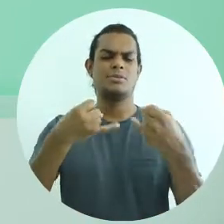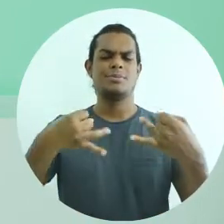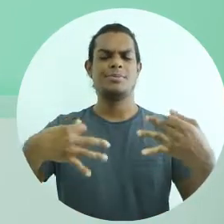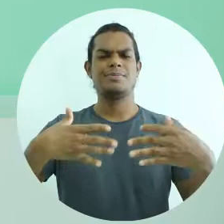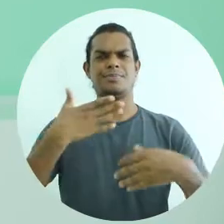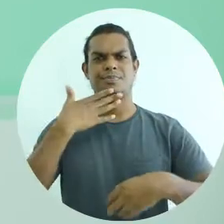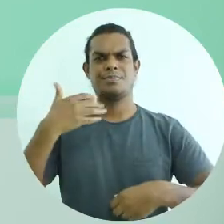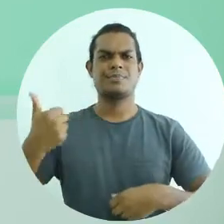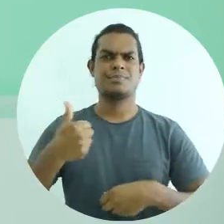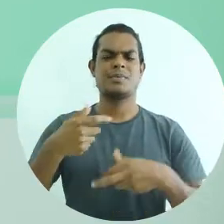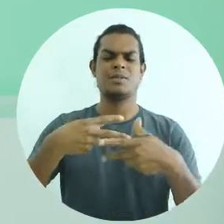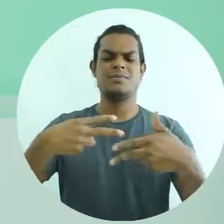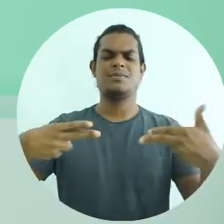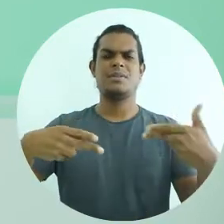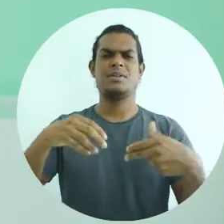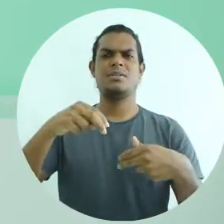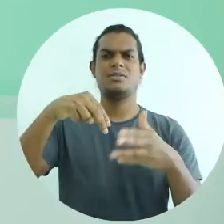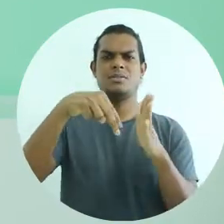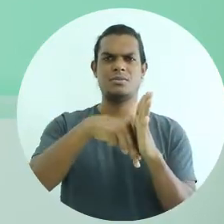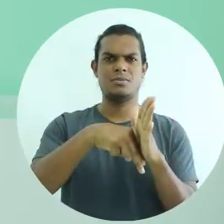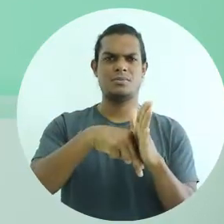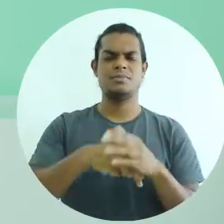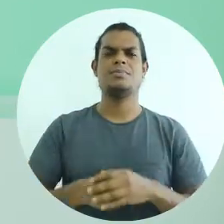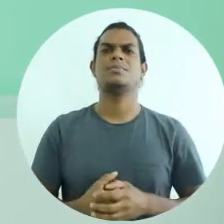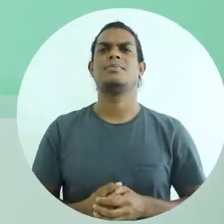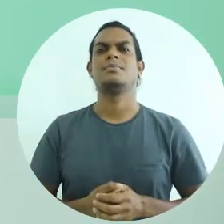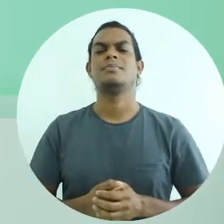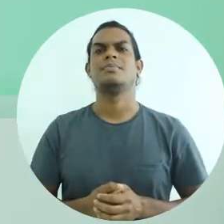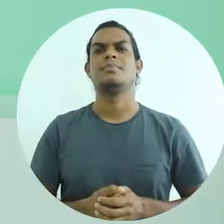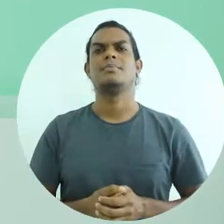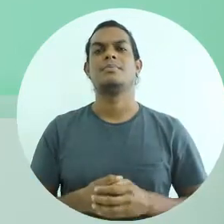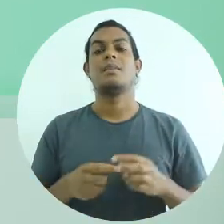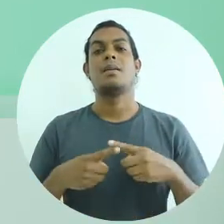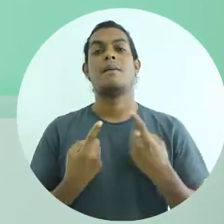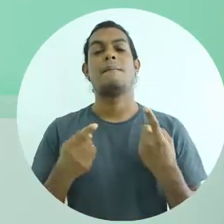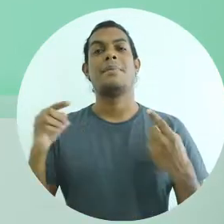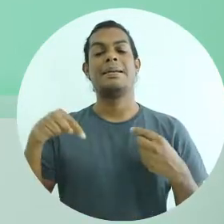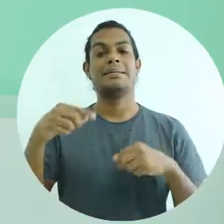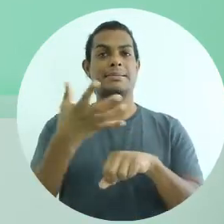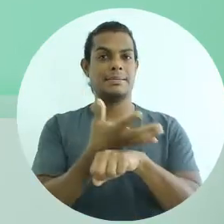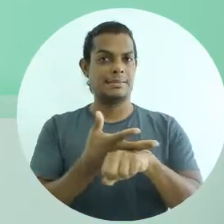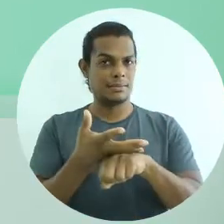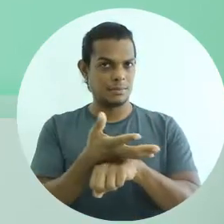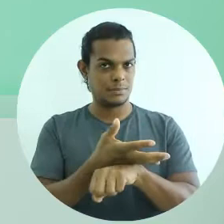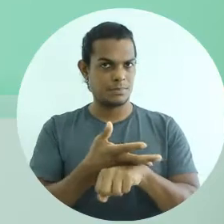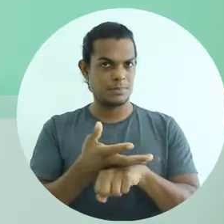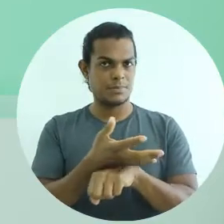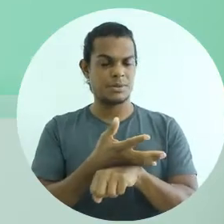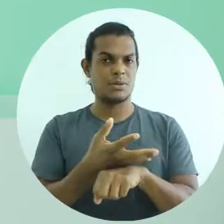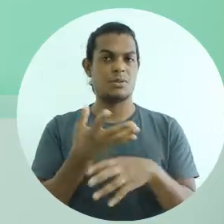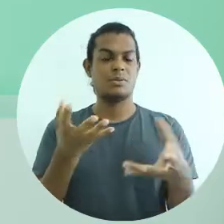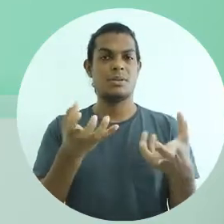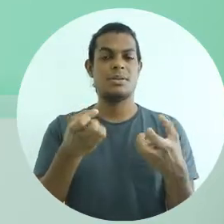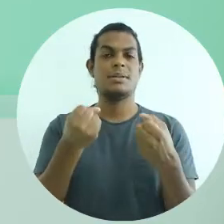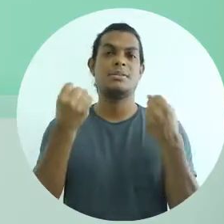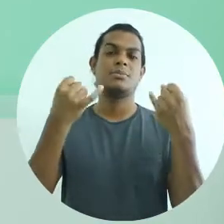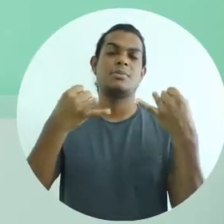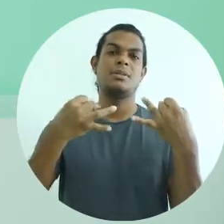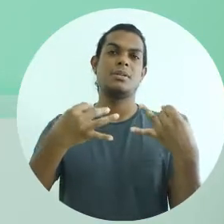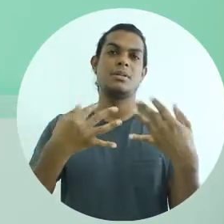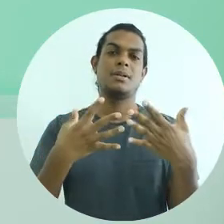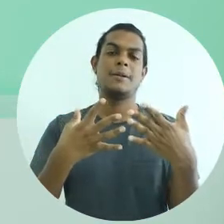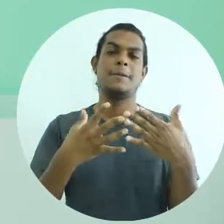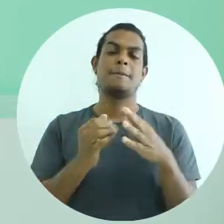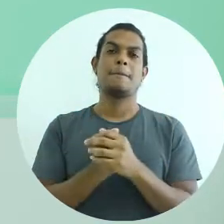normas também interessantes para você conhecer. Mas nessa disciplina, nós gostaríamos de focar com você a